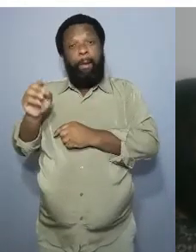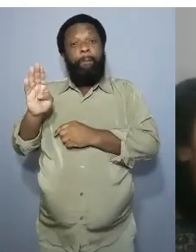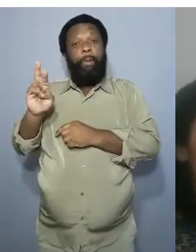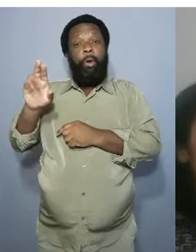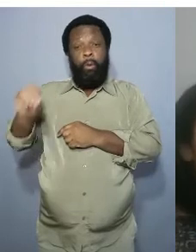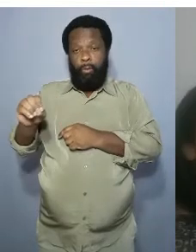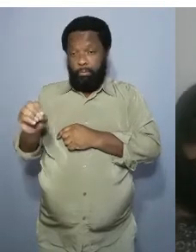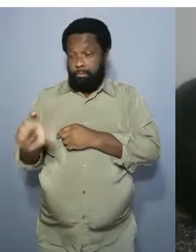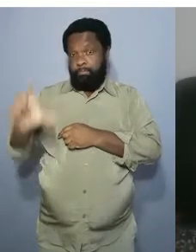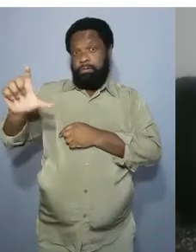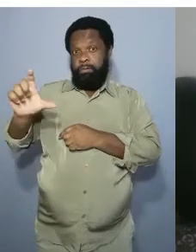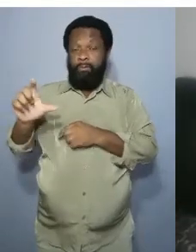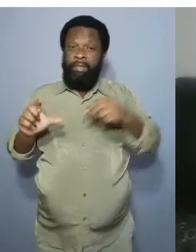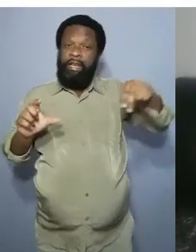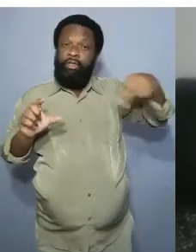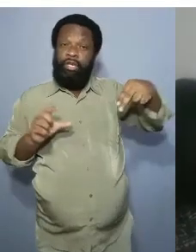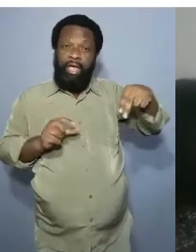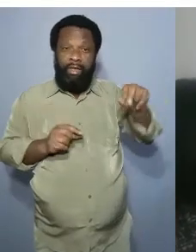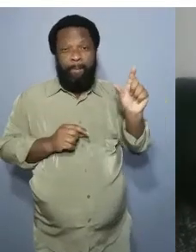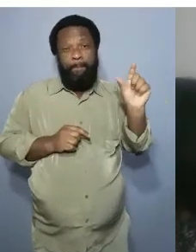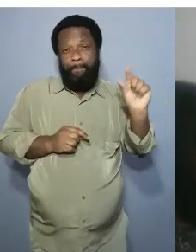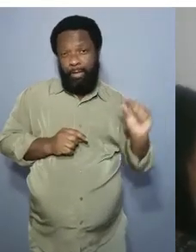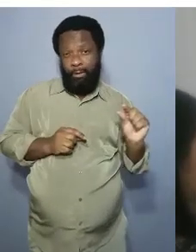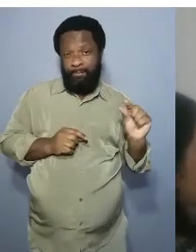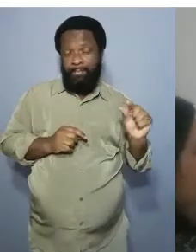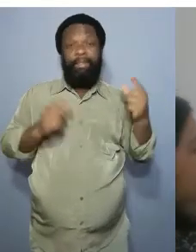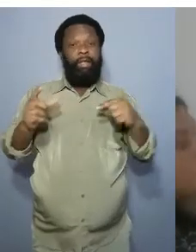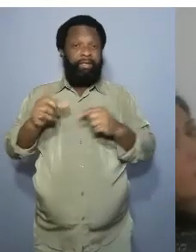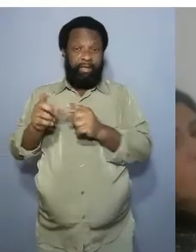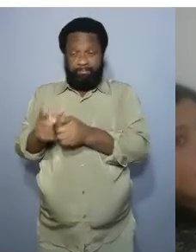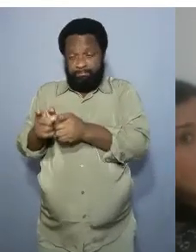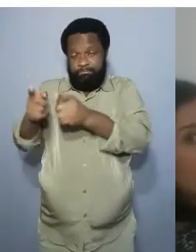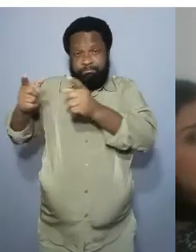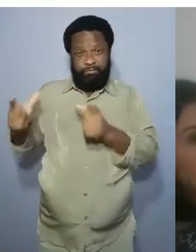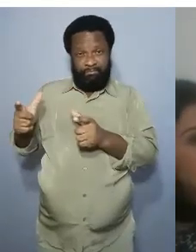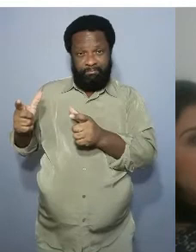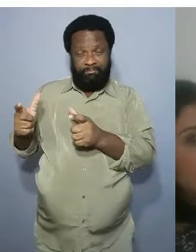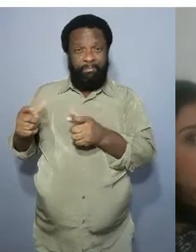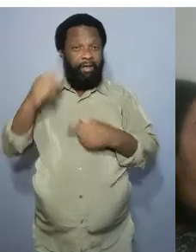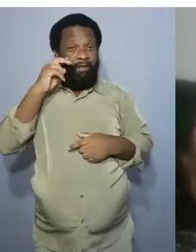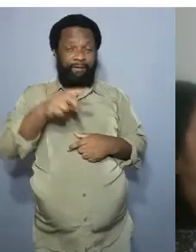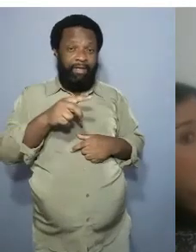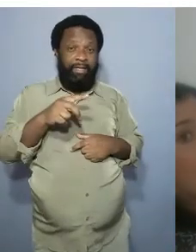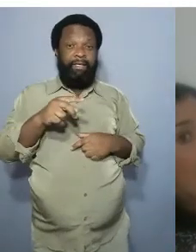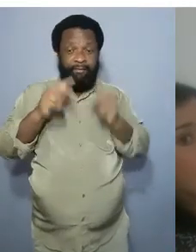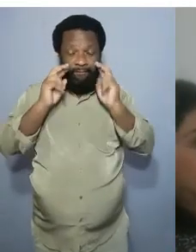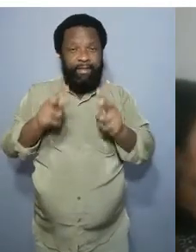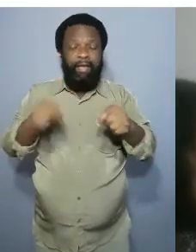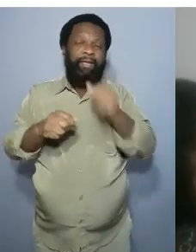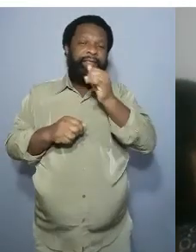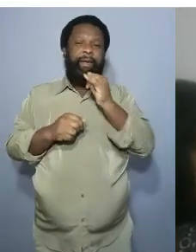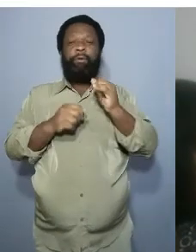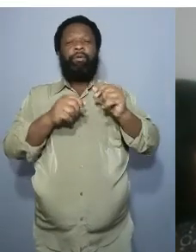que o átomo de nitrogênio, porque justamente ele tem mais camadas, então ele acaba sendo maior, tudo bem? Só vocês olharem o